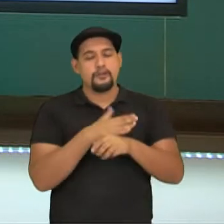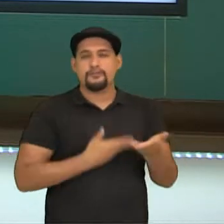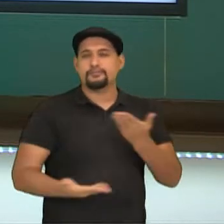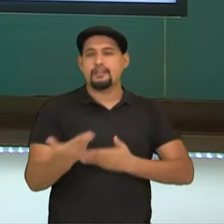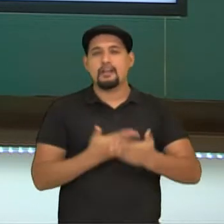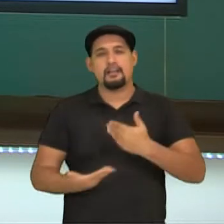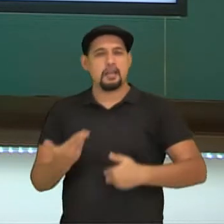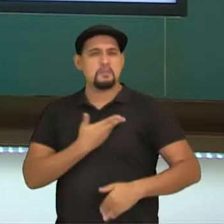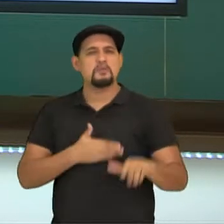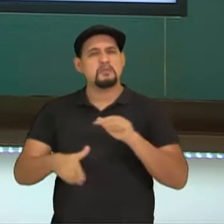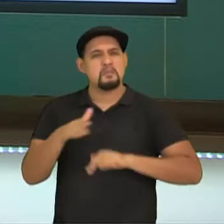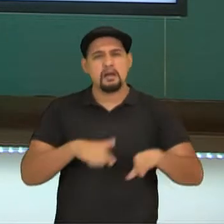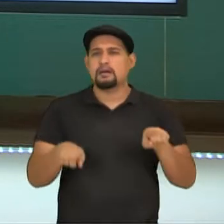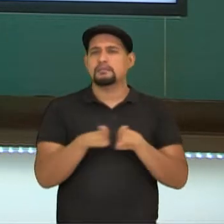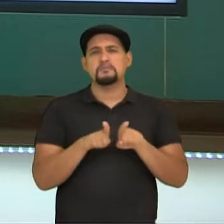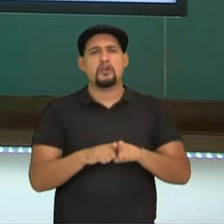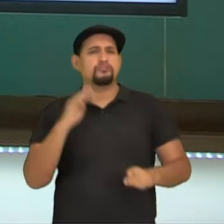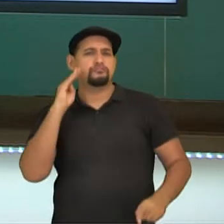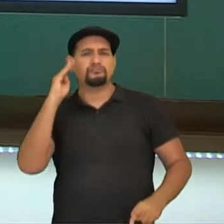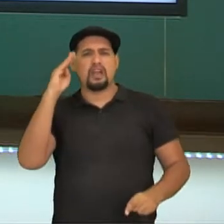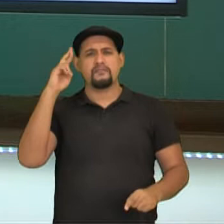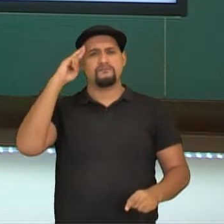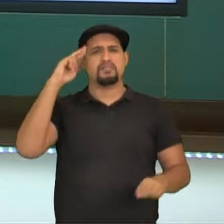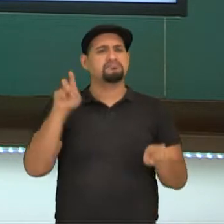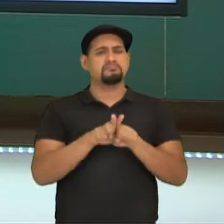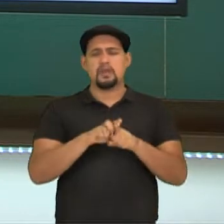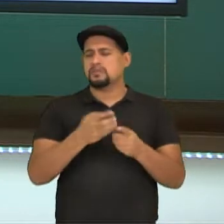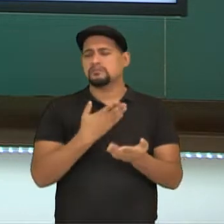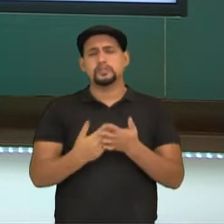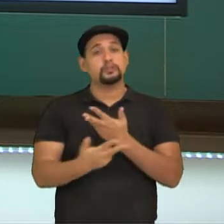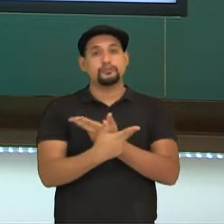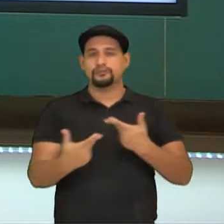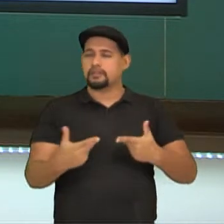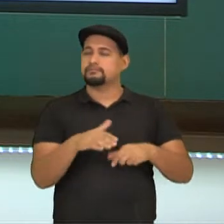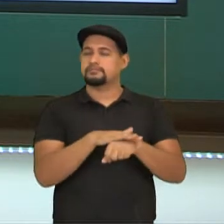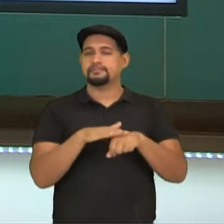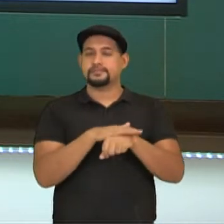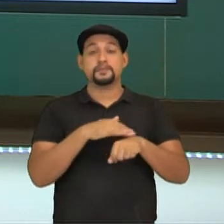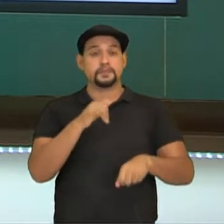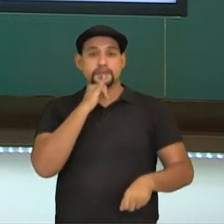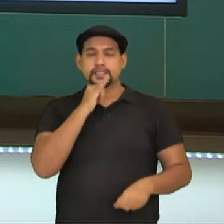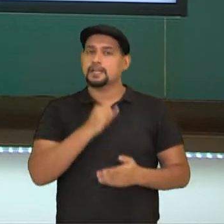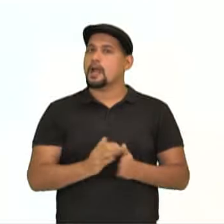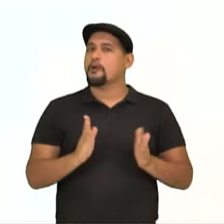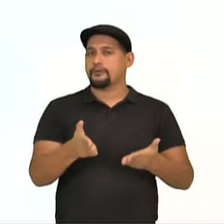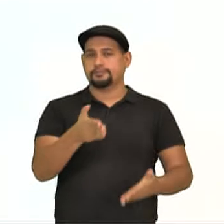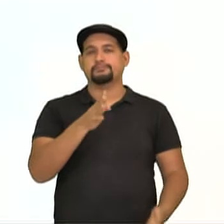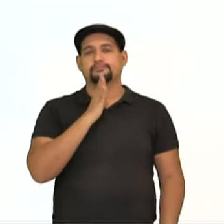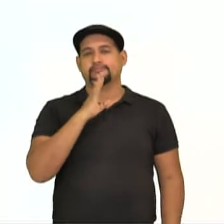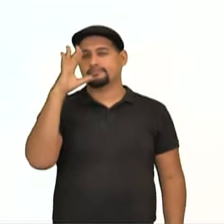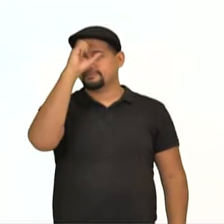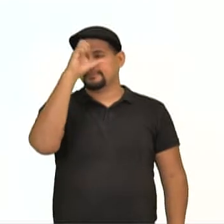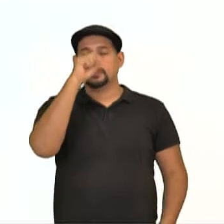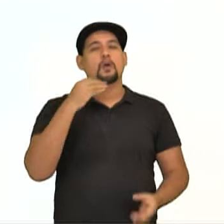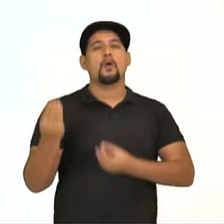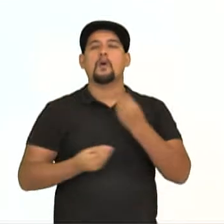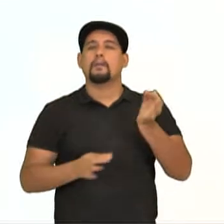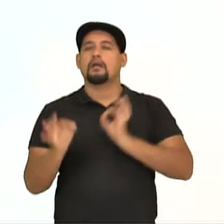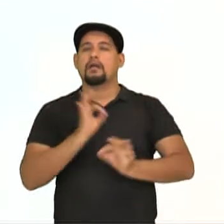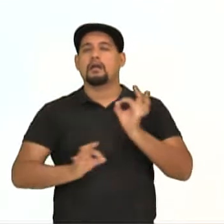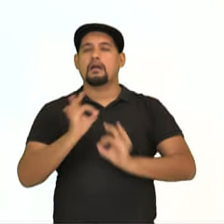seus colegas de trabalho, seja por chat, por alguma maneira que vocês estão se comunicando. Então vamos lá. Agora que você já sabe como se